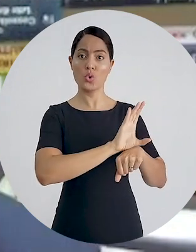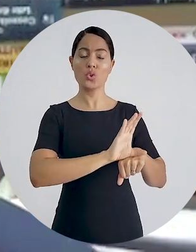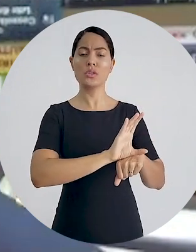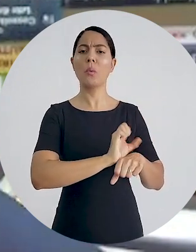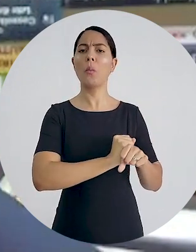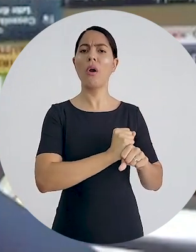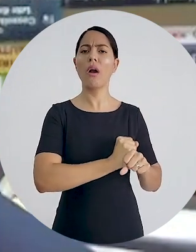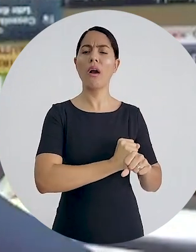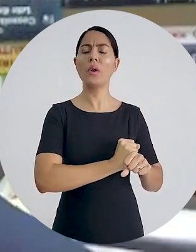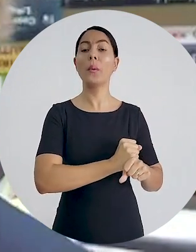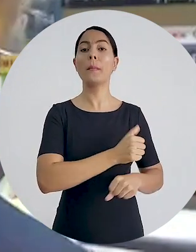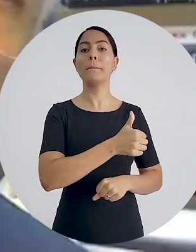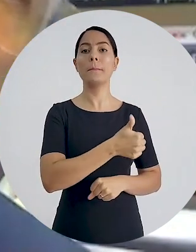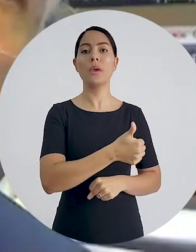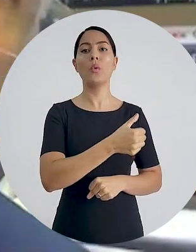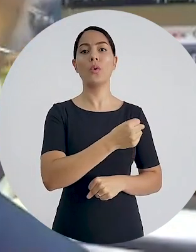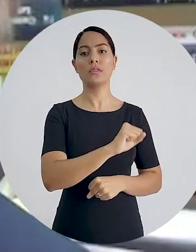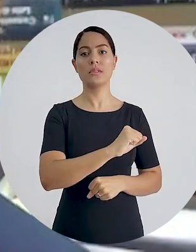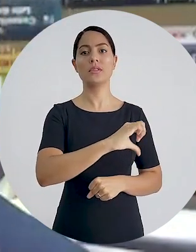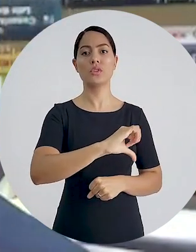para a Constituição de